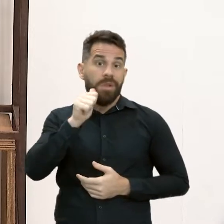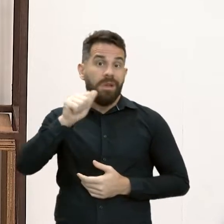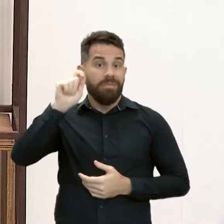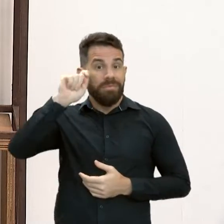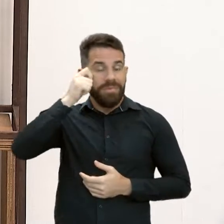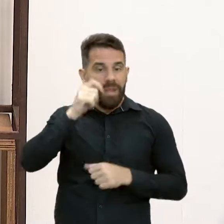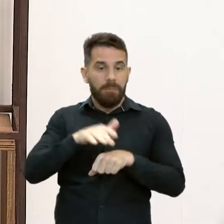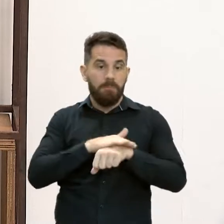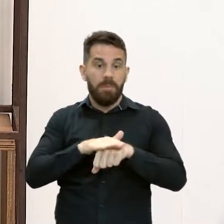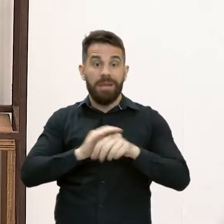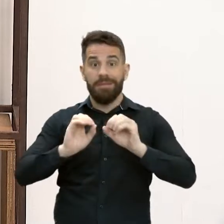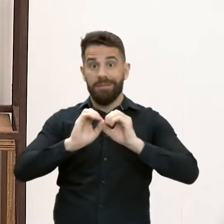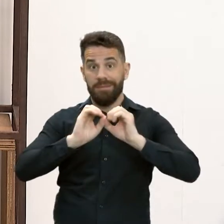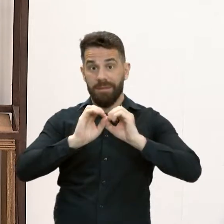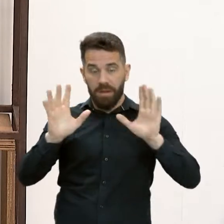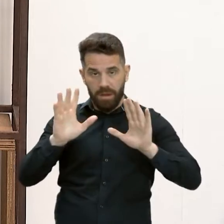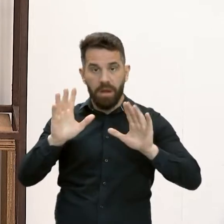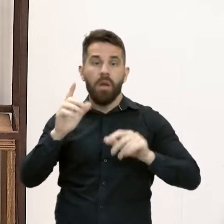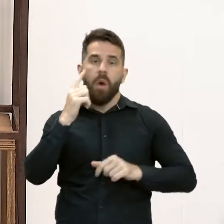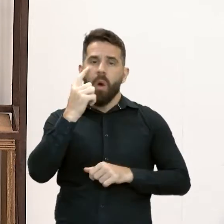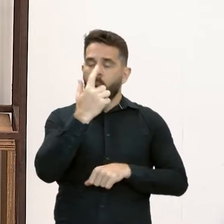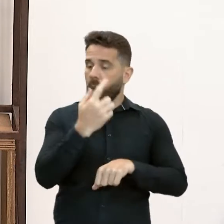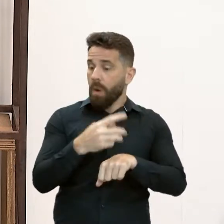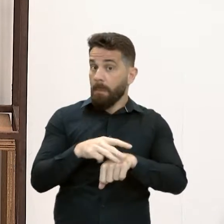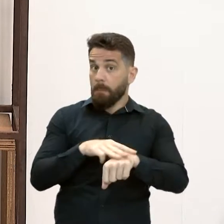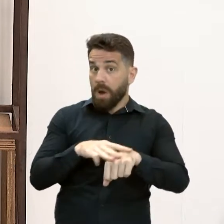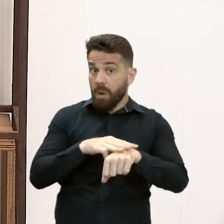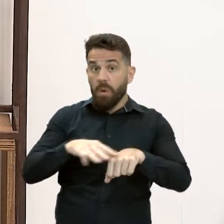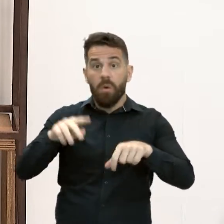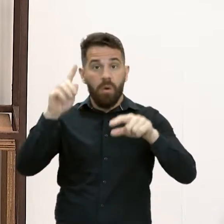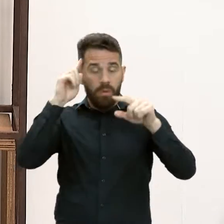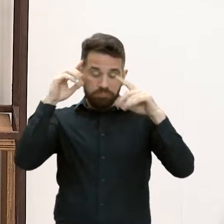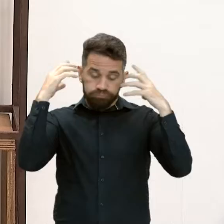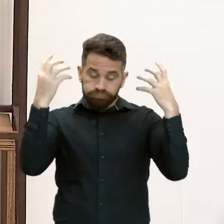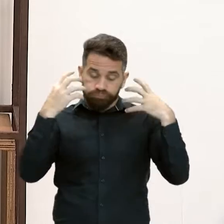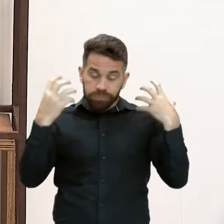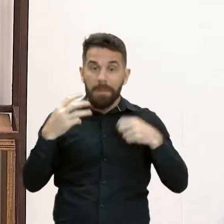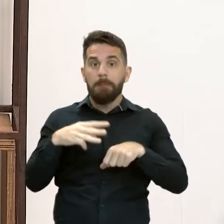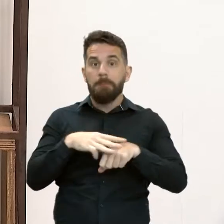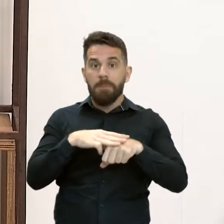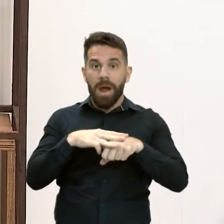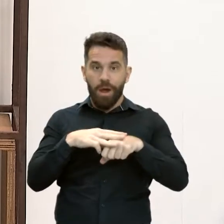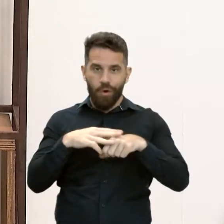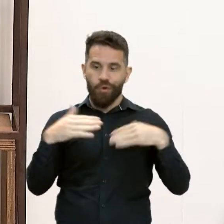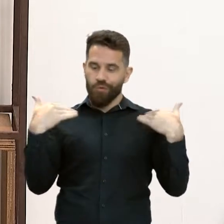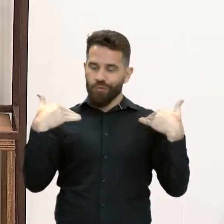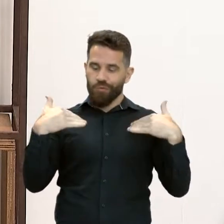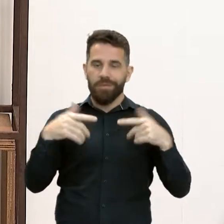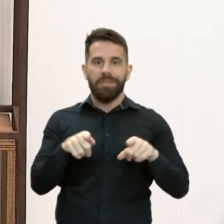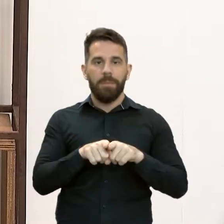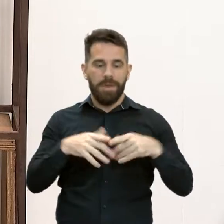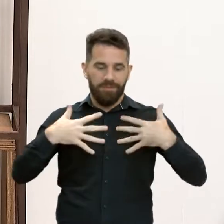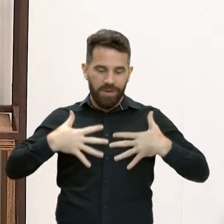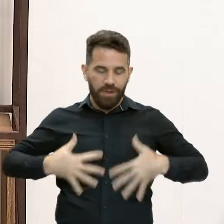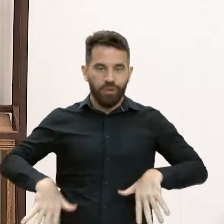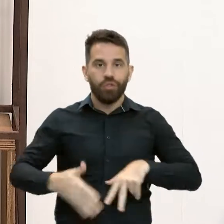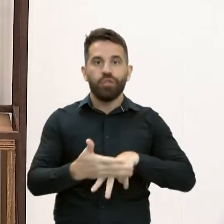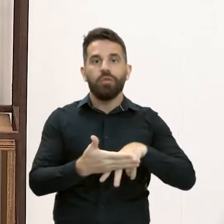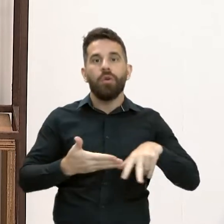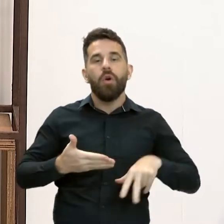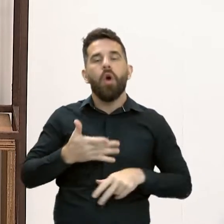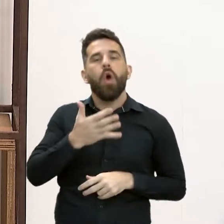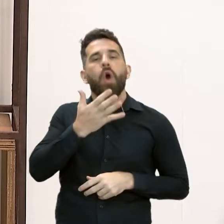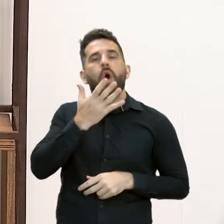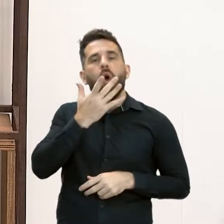castanhos, meus cabelos são castanhos cacheados na altura dos ombros, uso um vestido longo na cor laranja. Aqui no